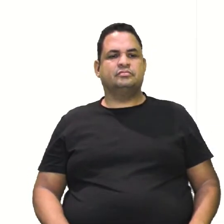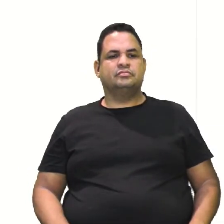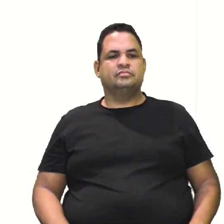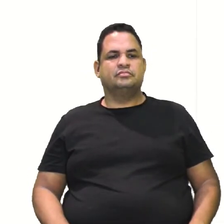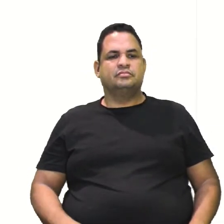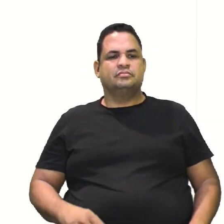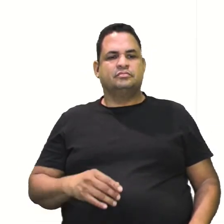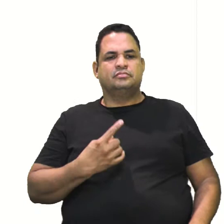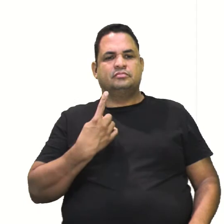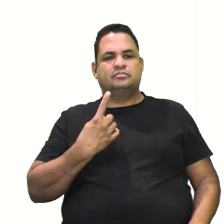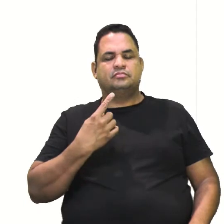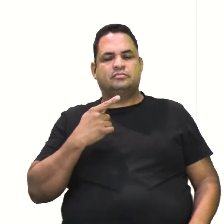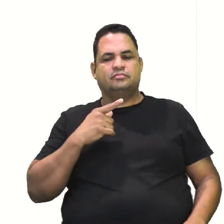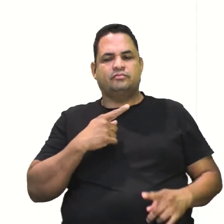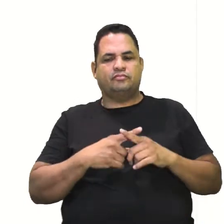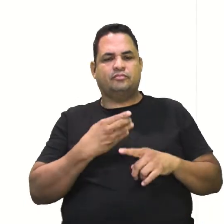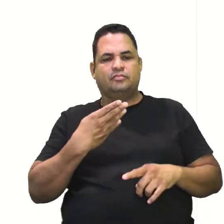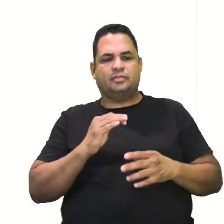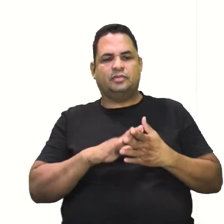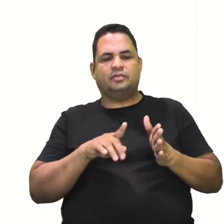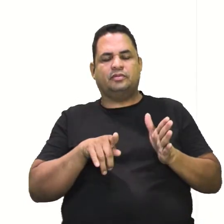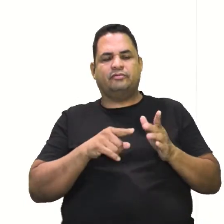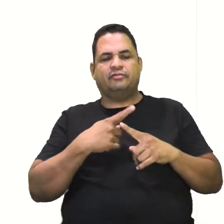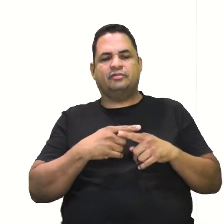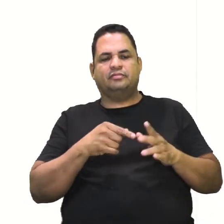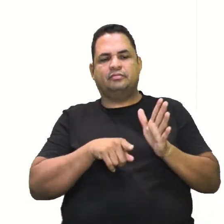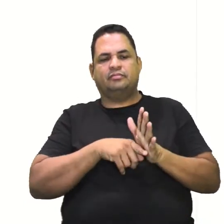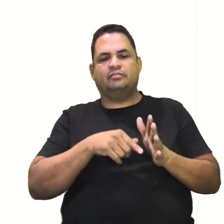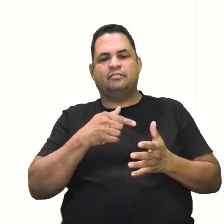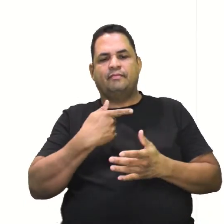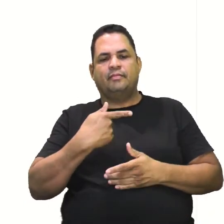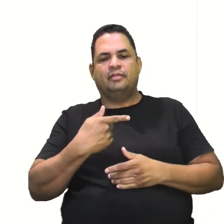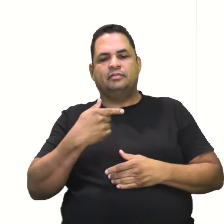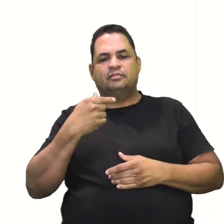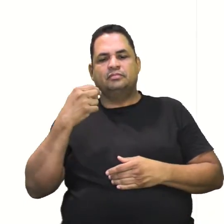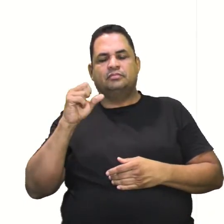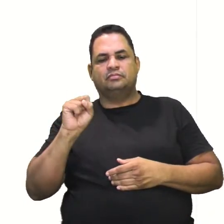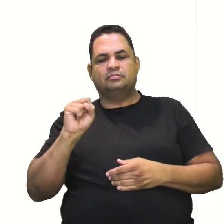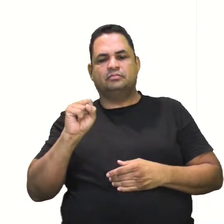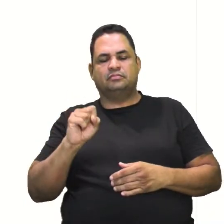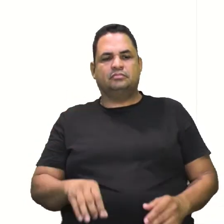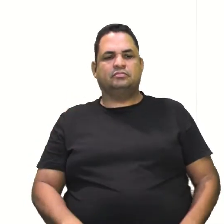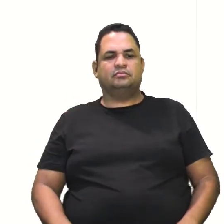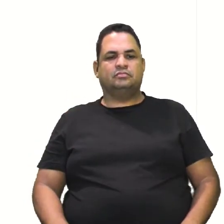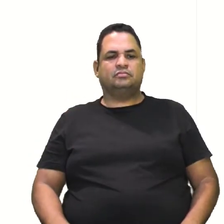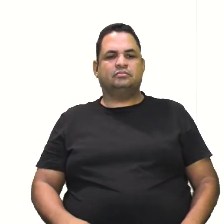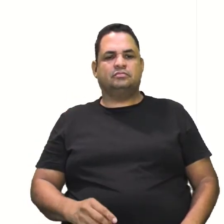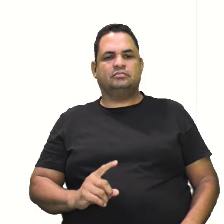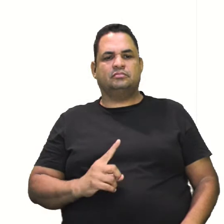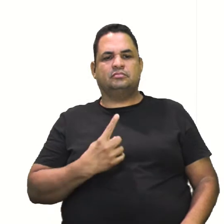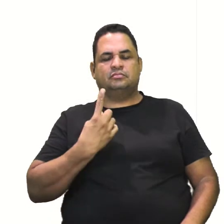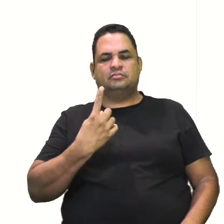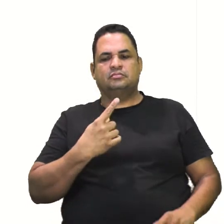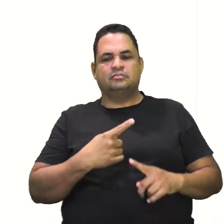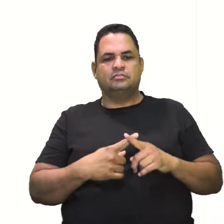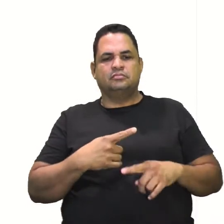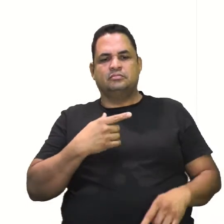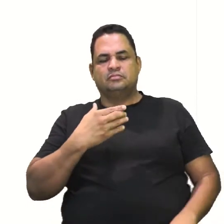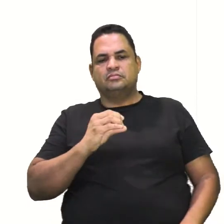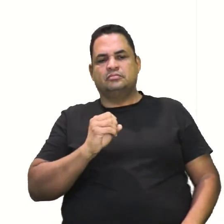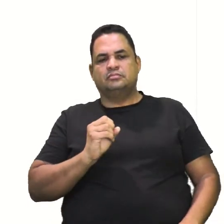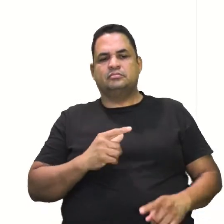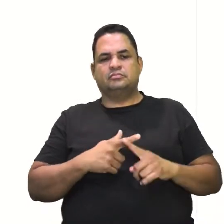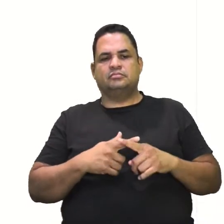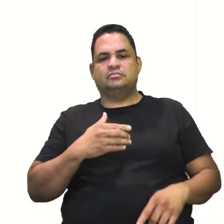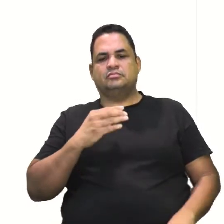enxergar melhor. 1 vezes 4? 4. Vezes menos 7? Menos 28. Menos 28. 1 vezes 0, 0.